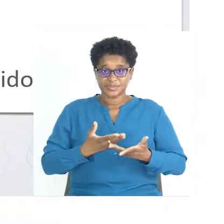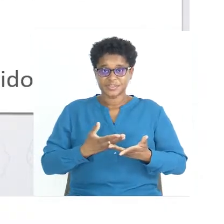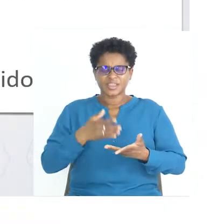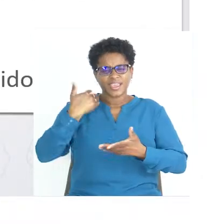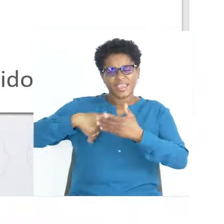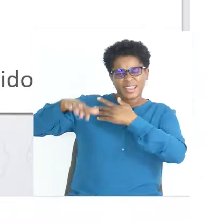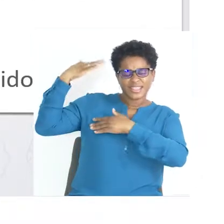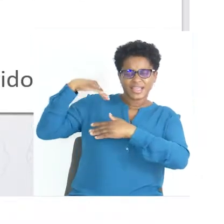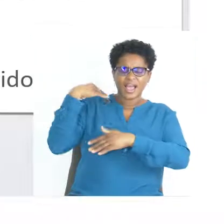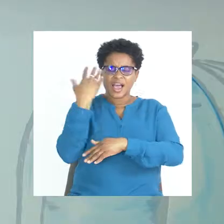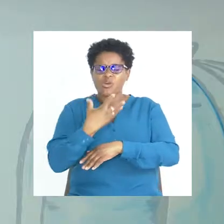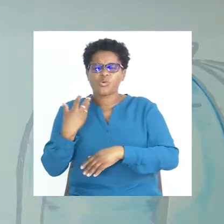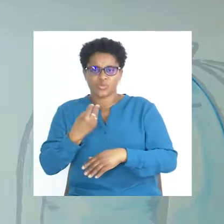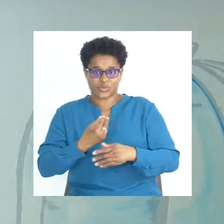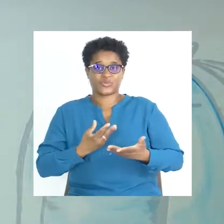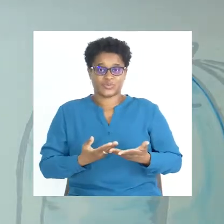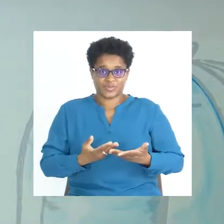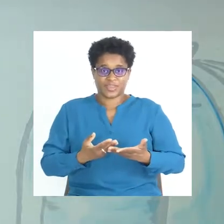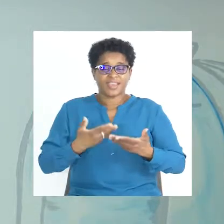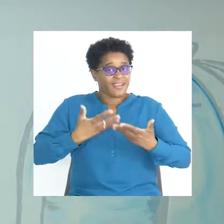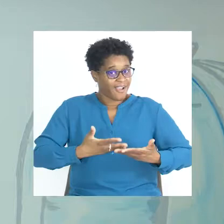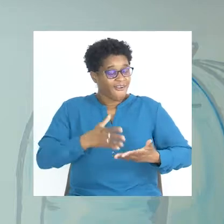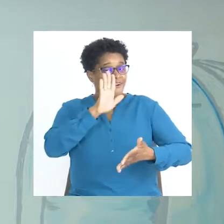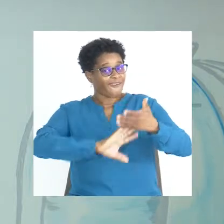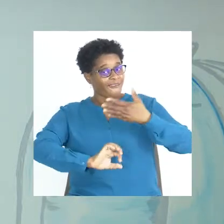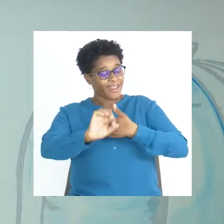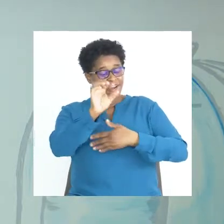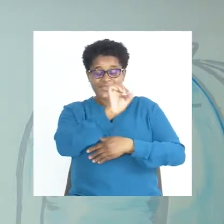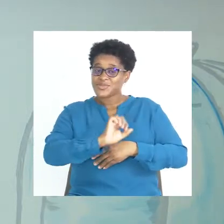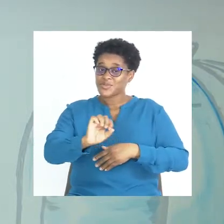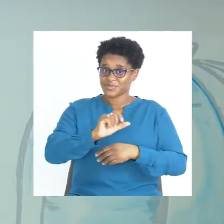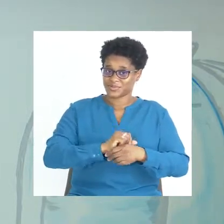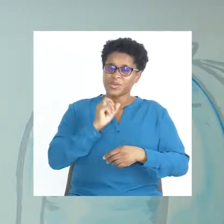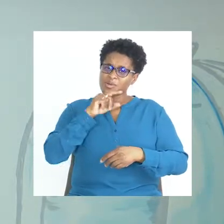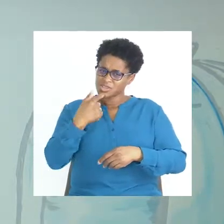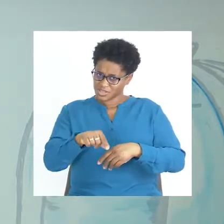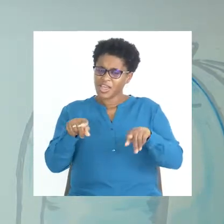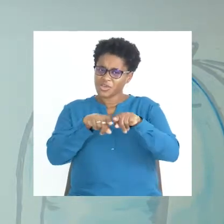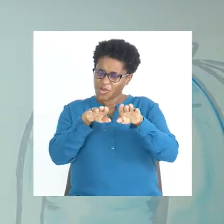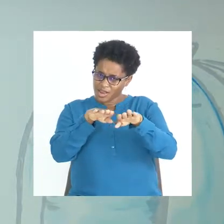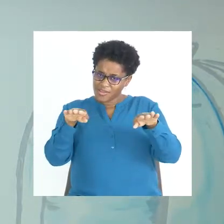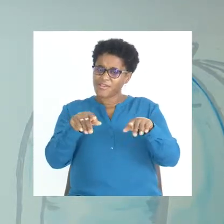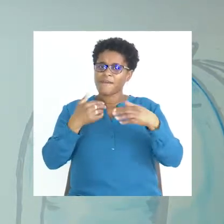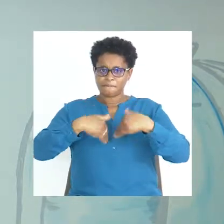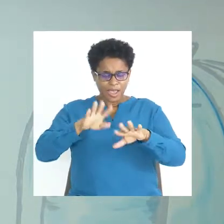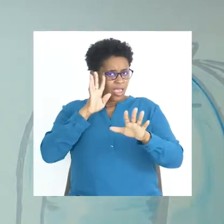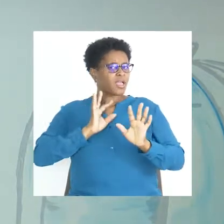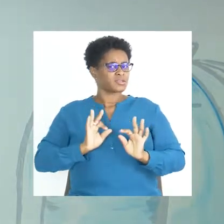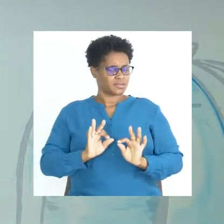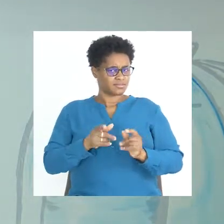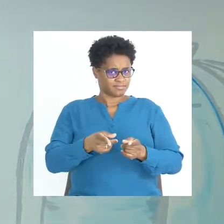e um ex-aluno, que agora é seu colega, Podiam estar no mesmo nível, mas mesmo